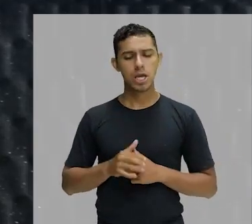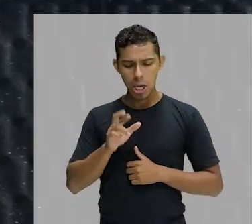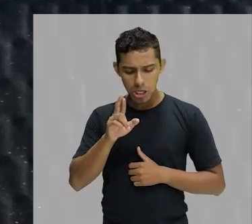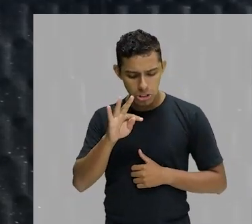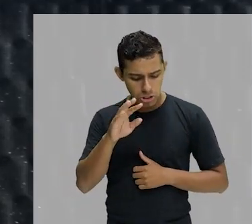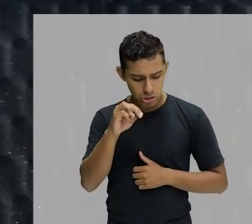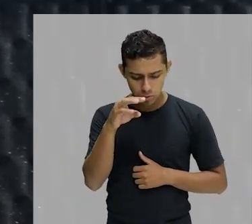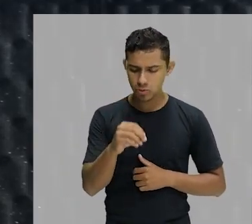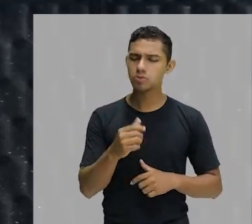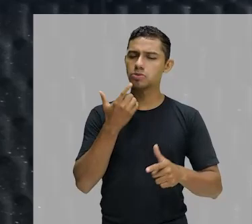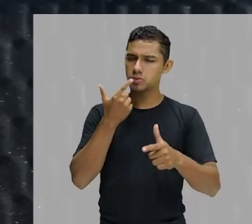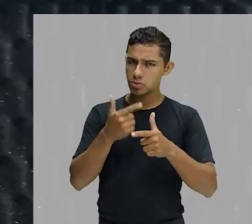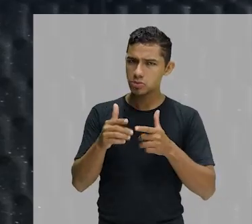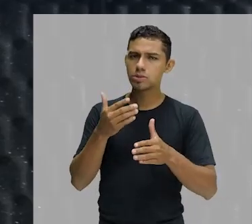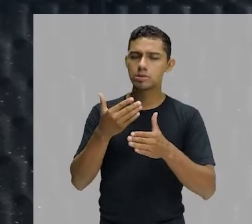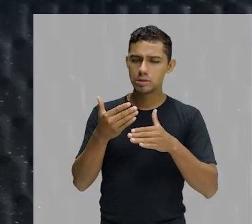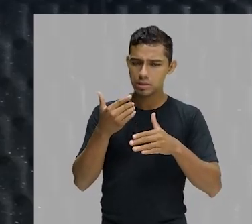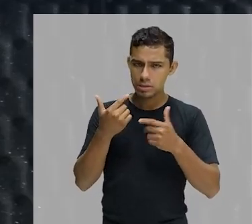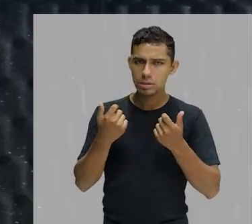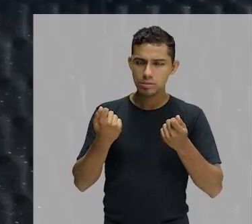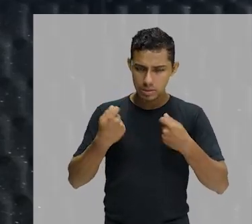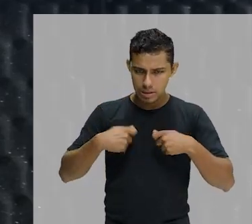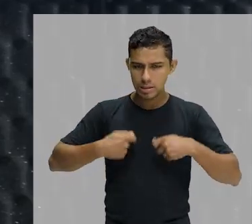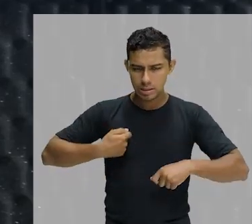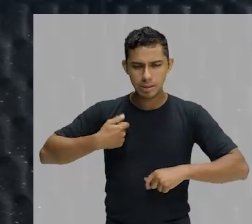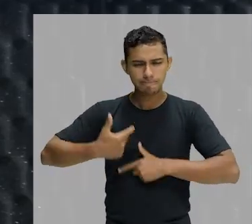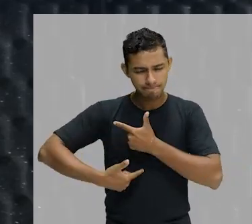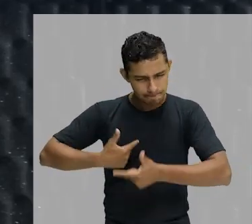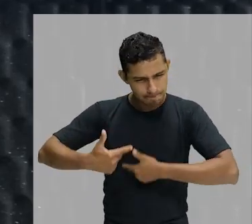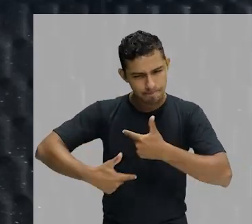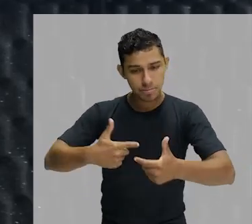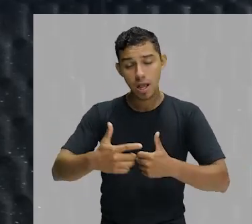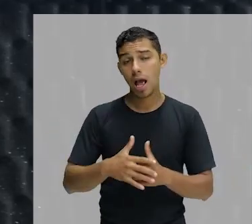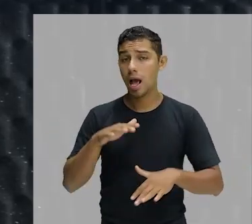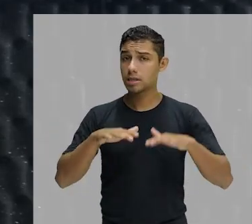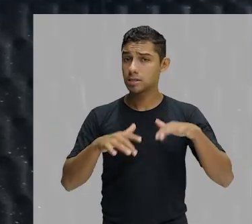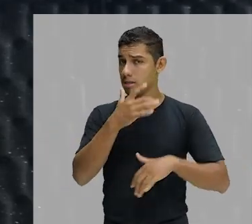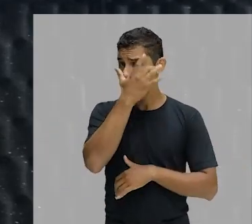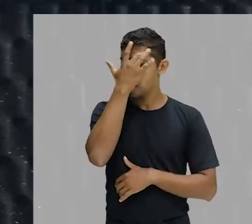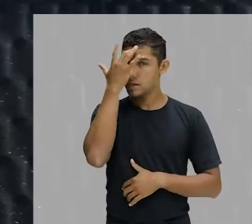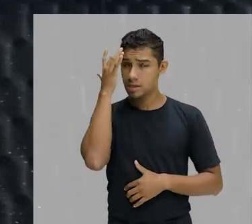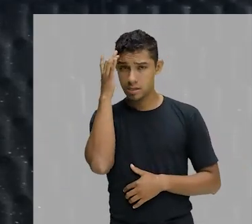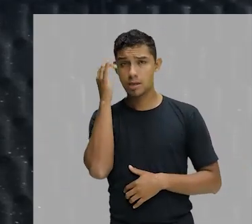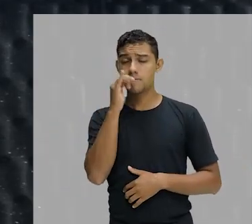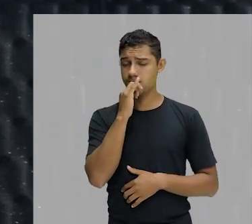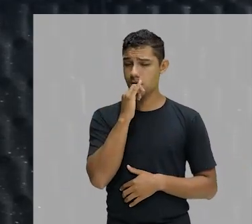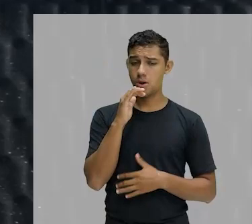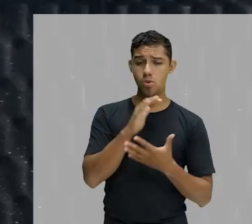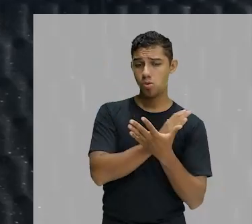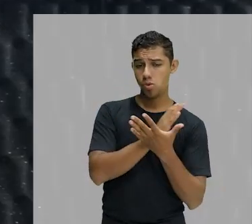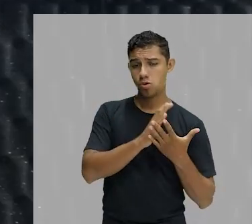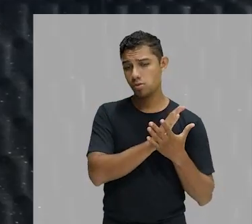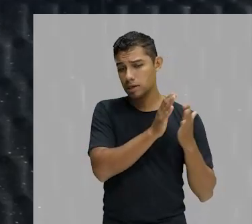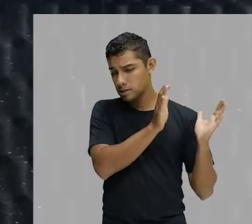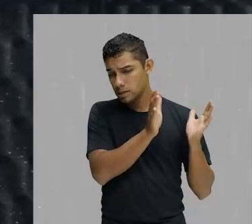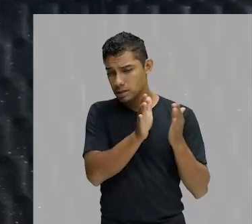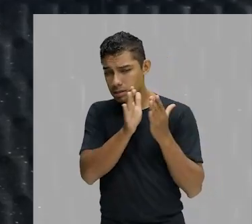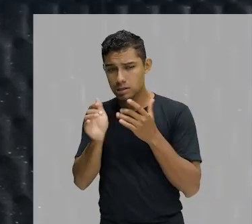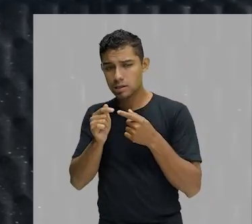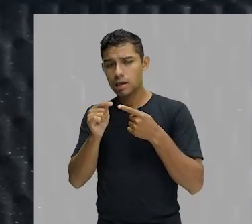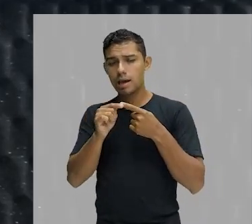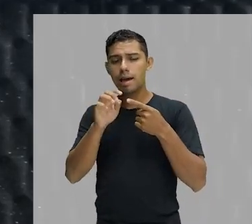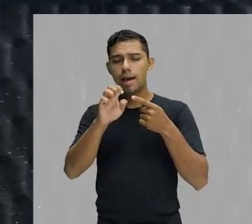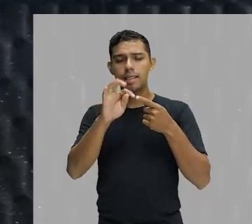trabalhar muito isso. E às vezes as pessoas, elas acabam que queimando algumas etapas. Como assim, professor?